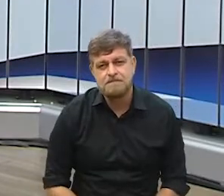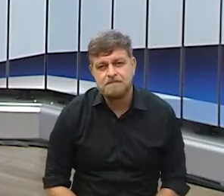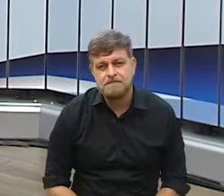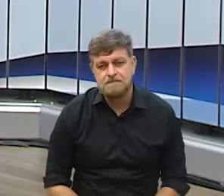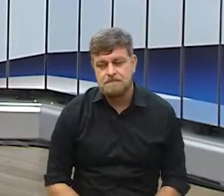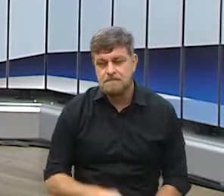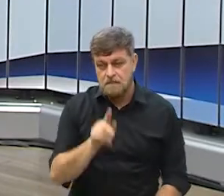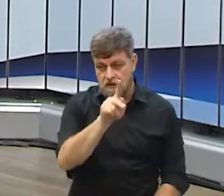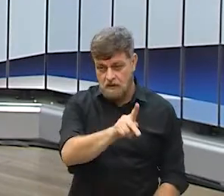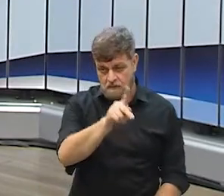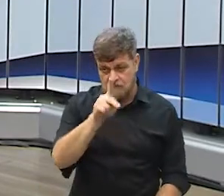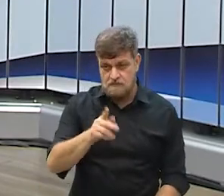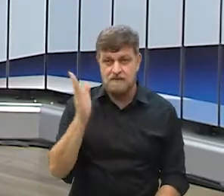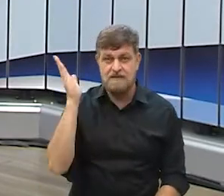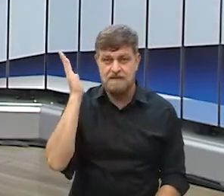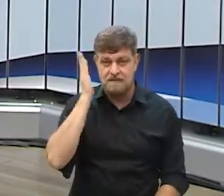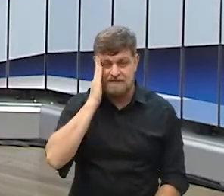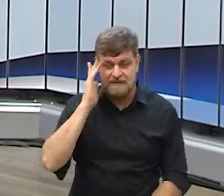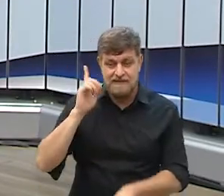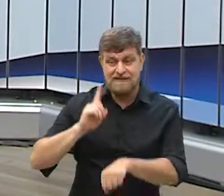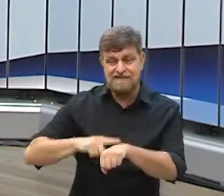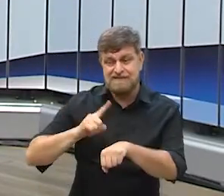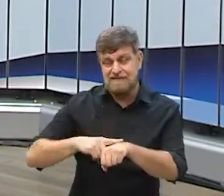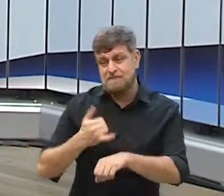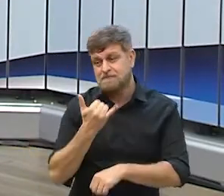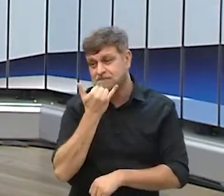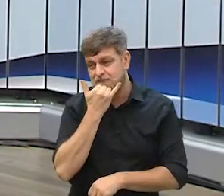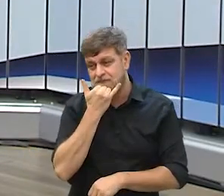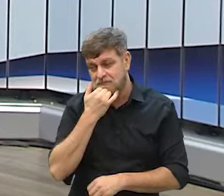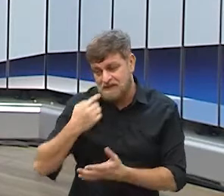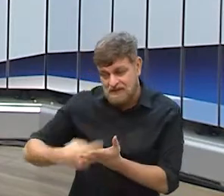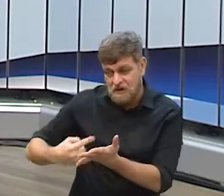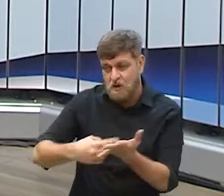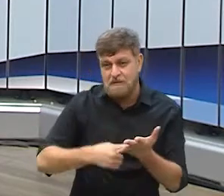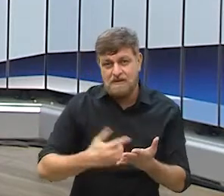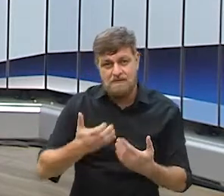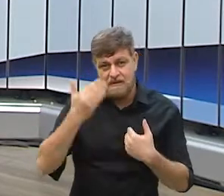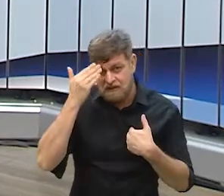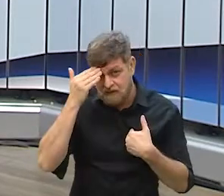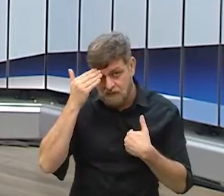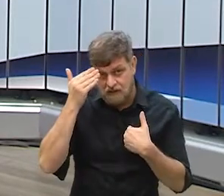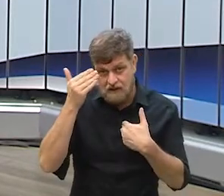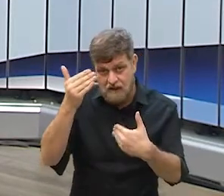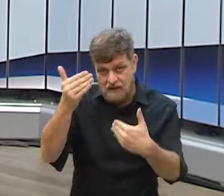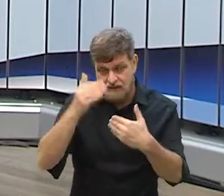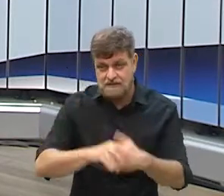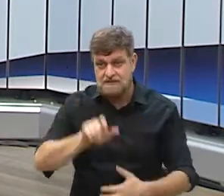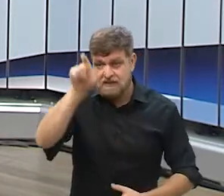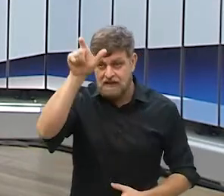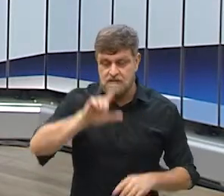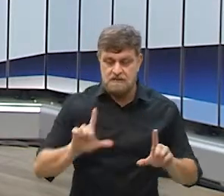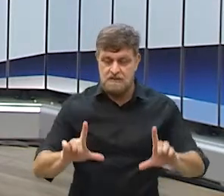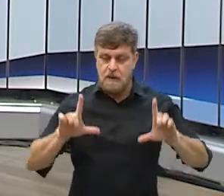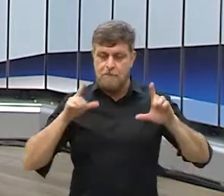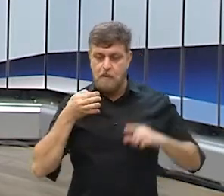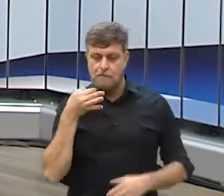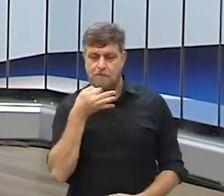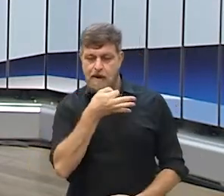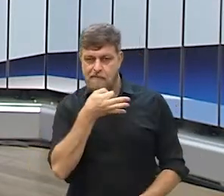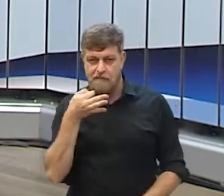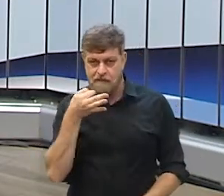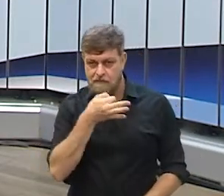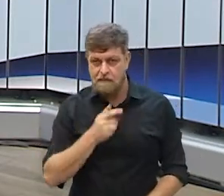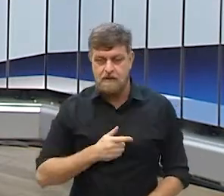Vera Plácido, sei que já ultrapassou o seu tempo combinado, quero agradecer muito a disponibilidade do seu tempo